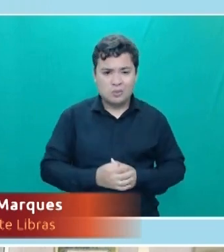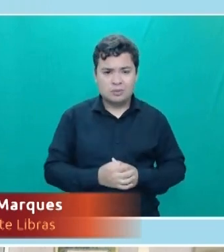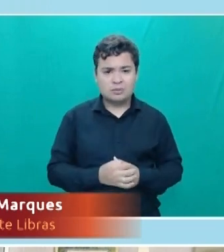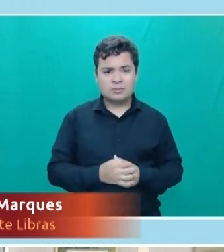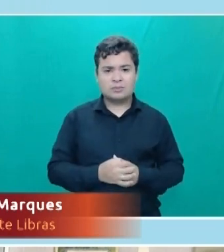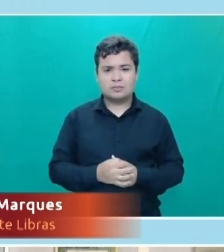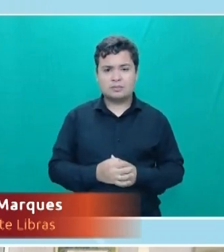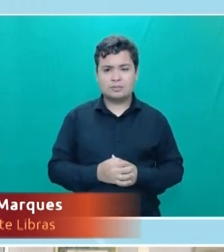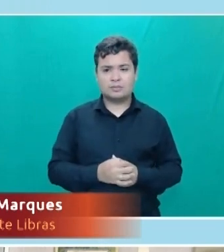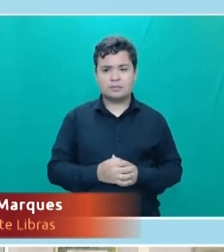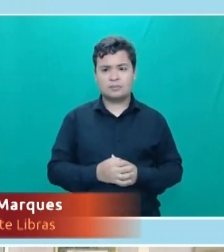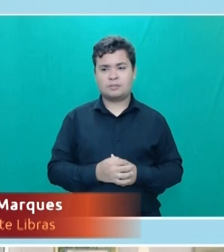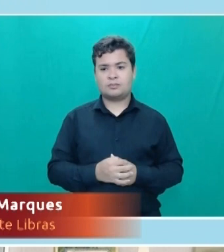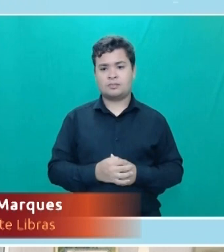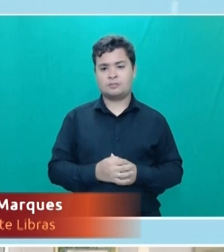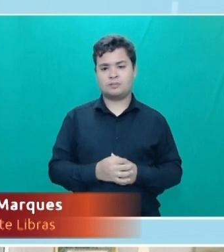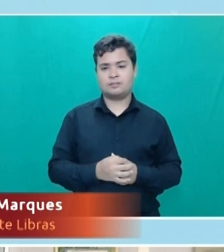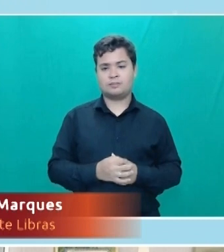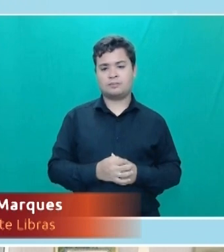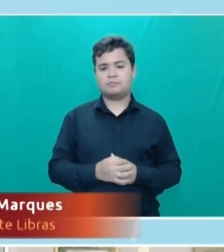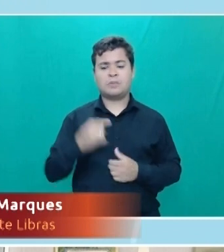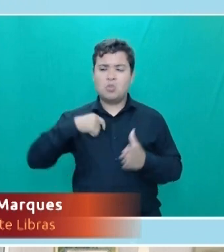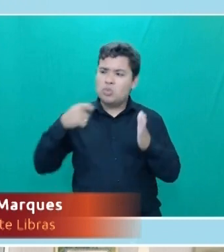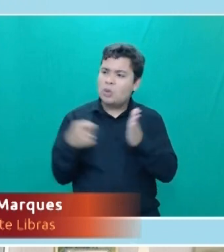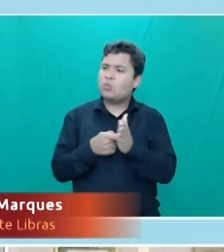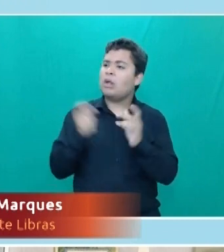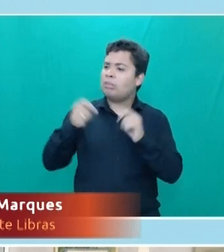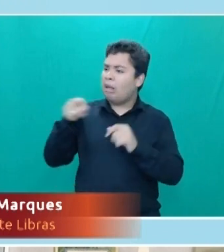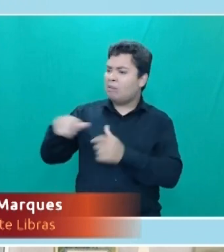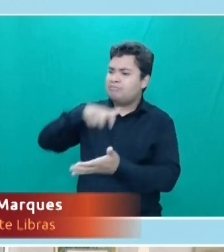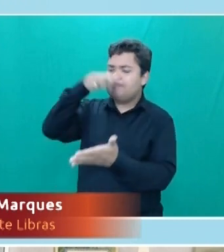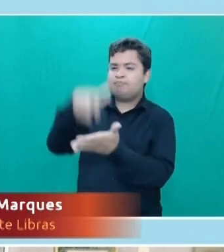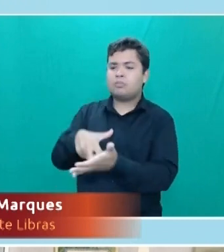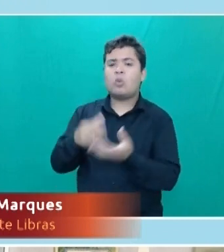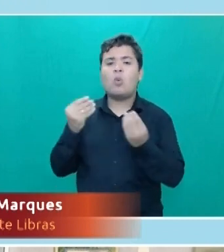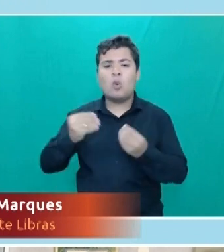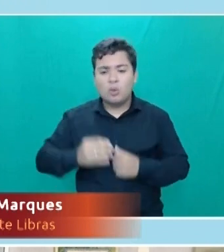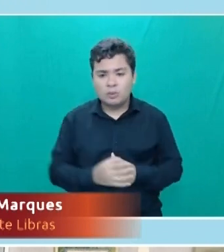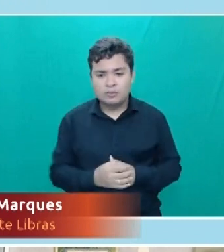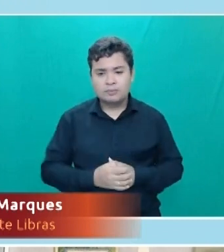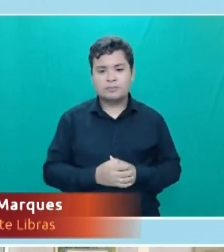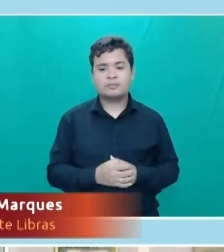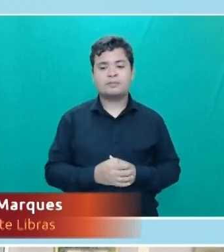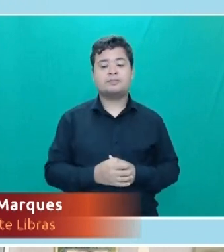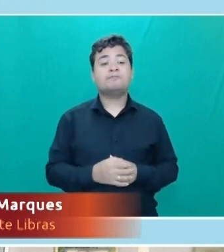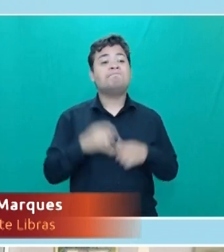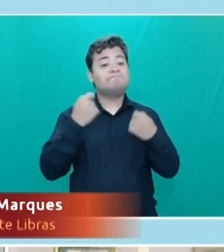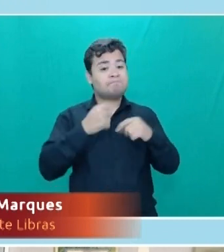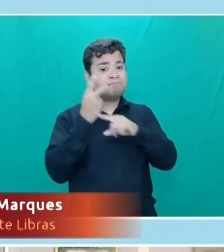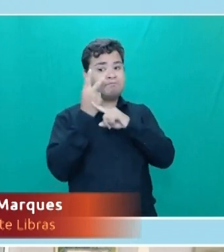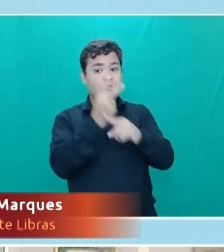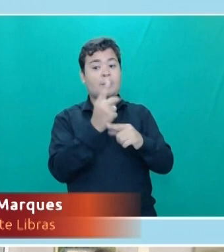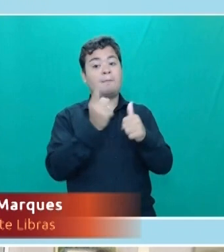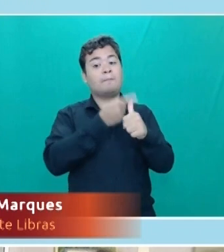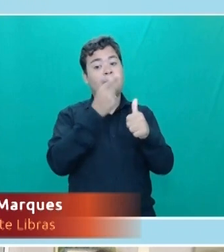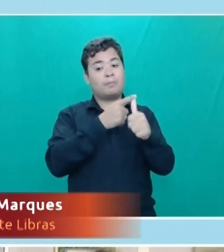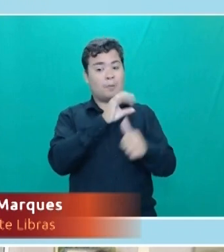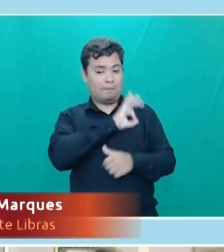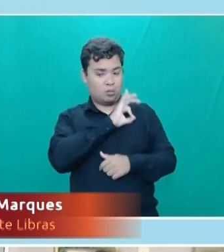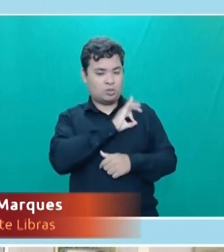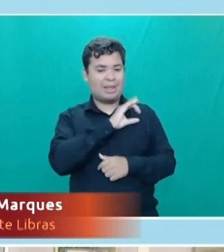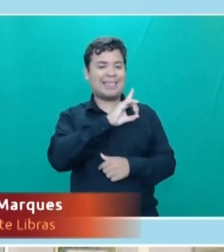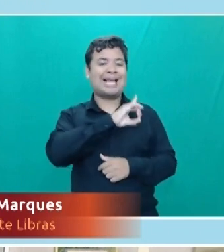para que quem cometeu o crime seja punido? Deve procurar a polícia, uma delegacia